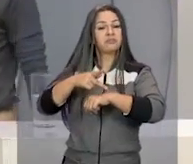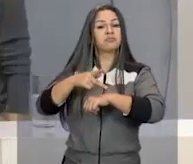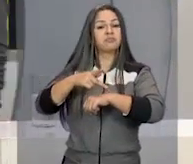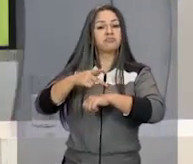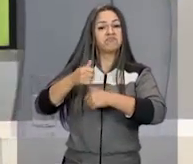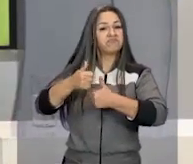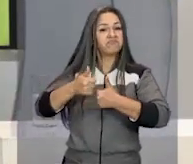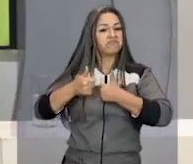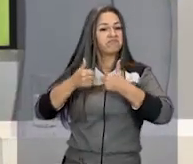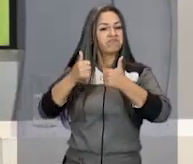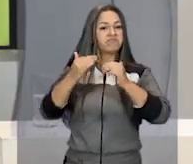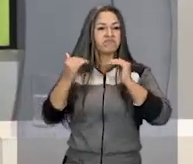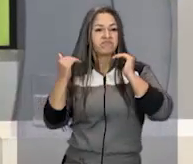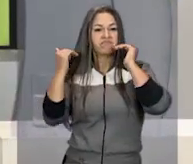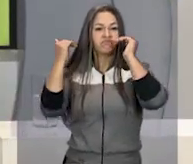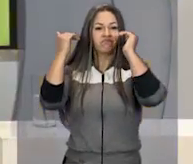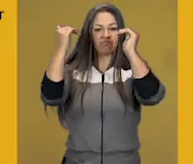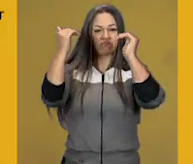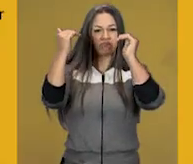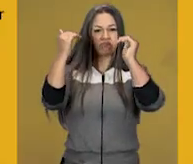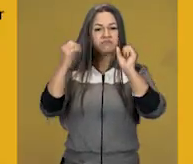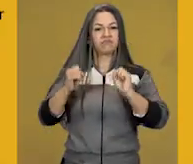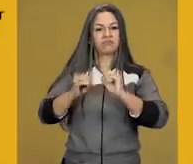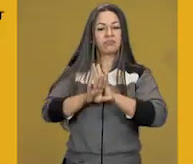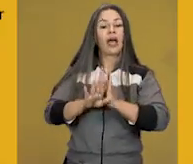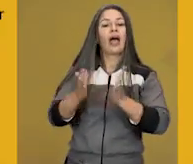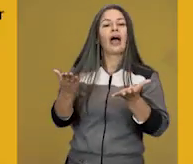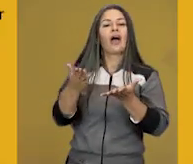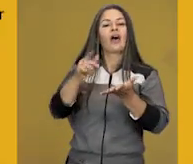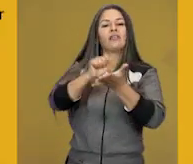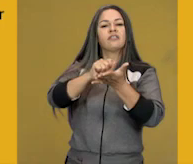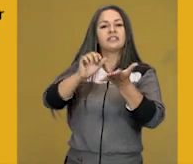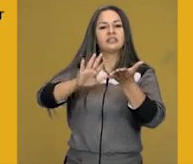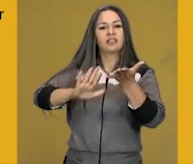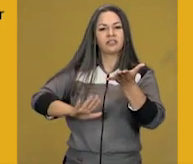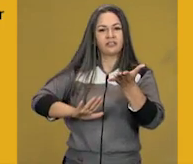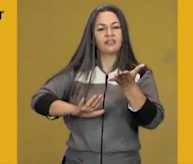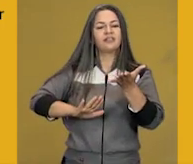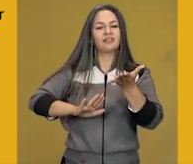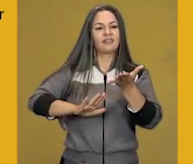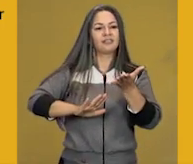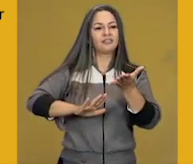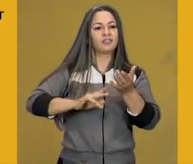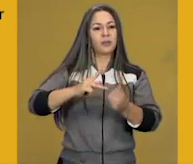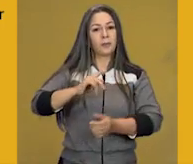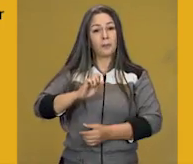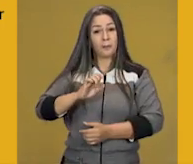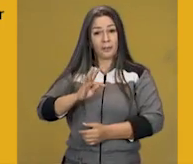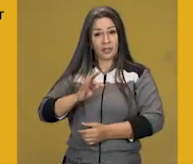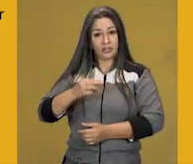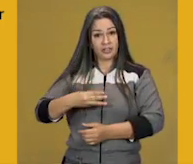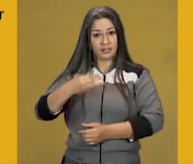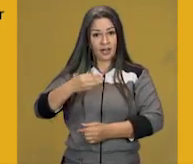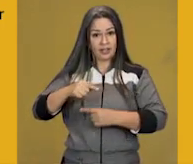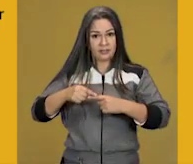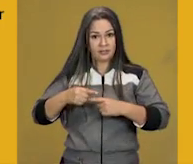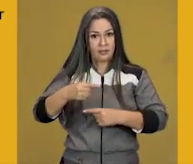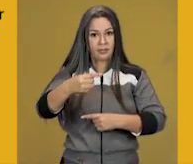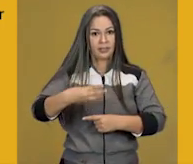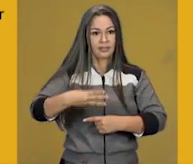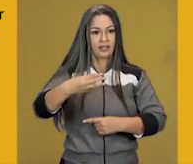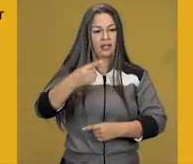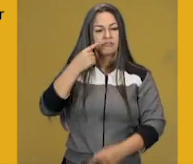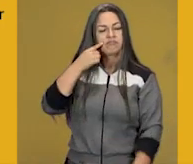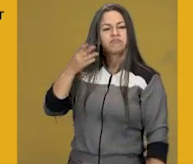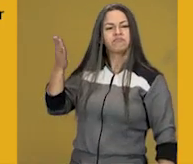nos noticiários. Vamos para uma atividade, então, que é o exercício 1 da semana 3 do PET 3. E fala assim: sabe-se que todos